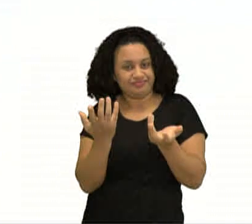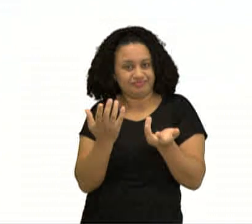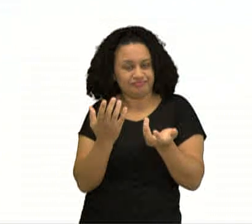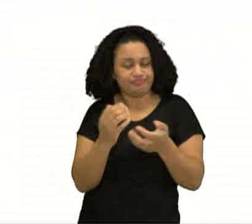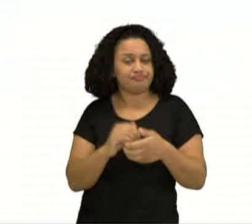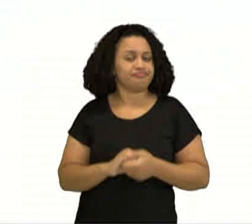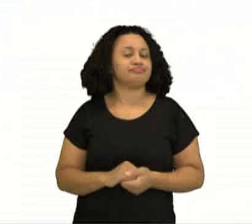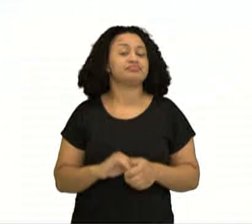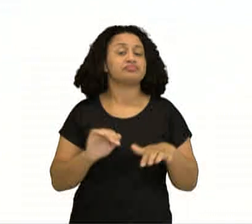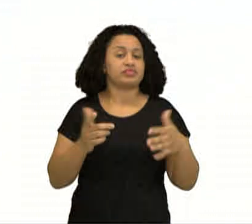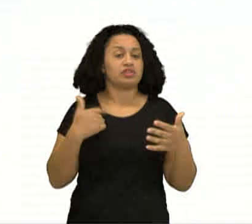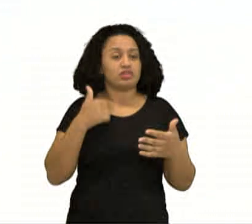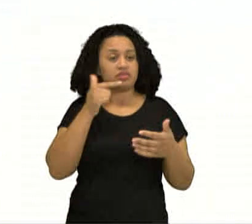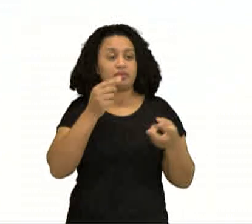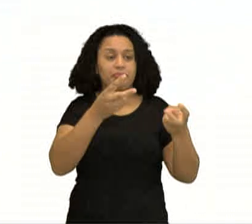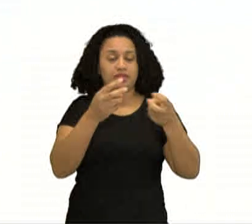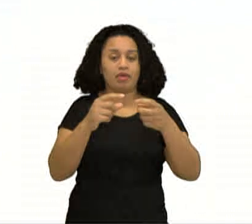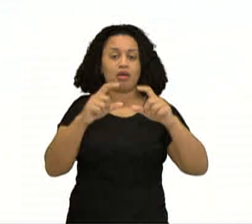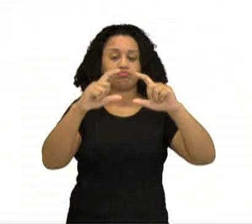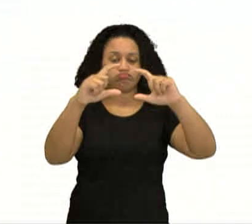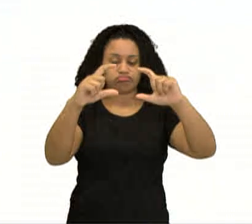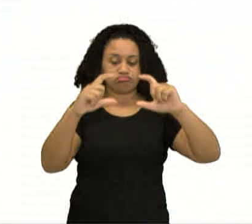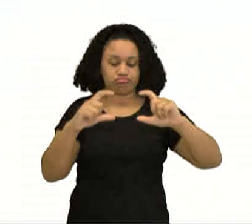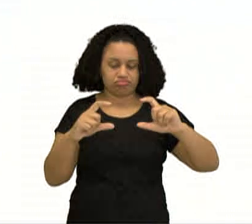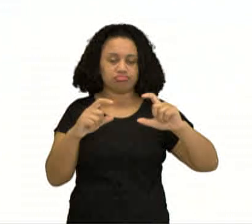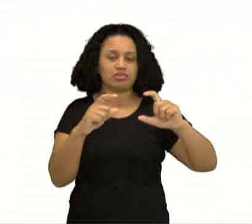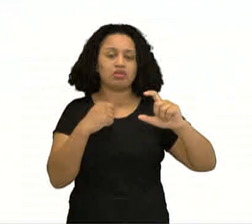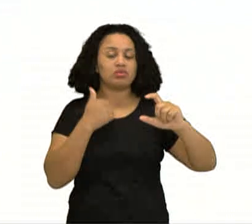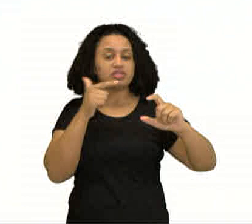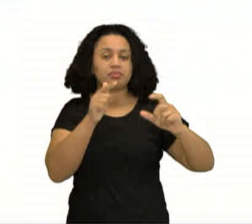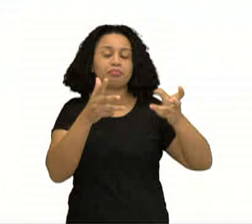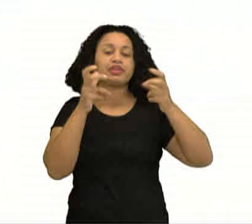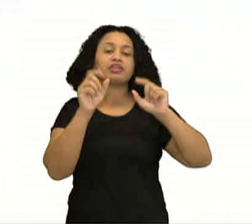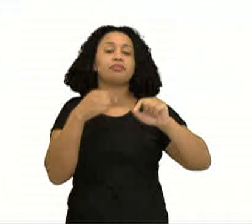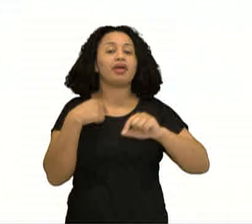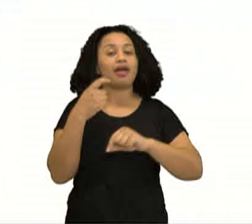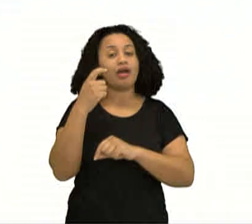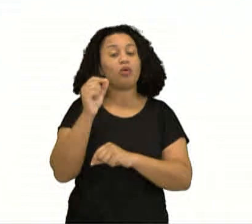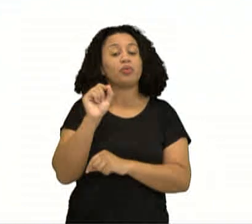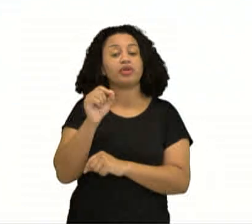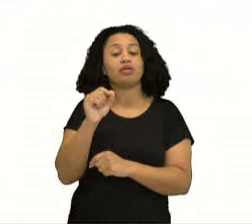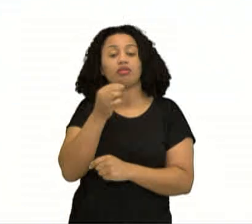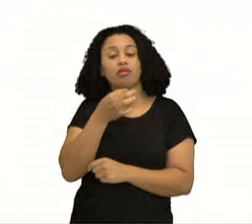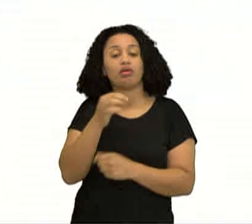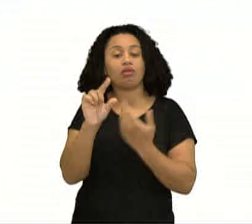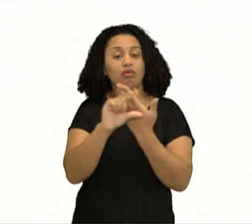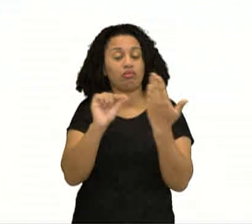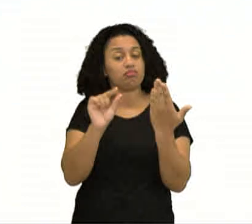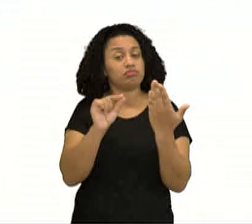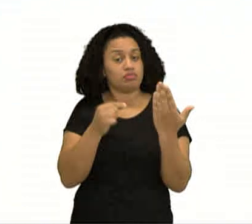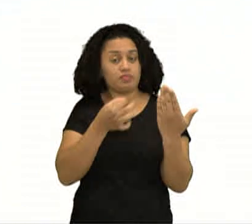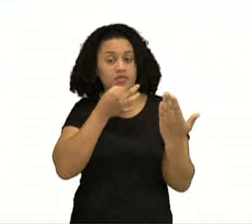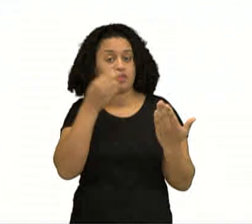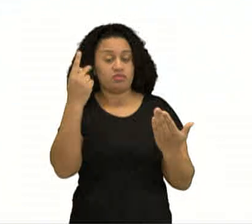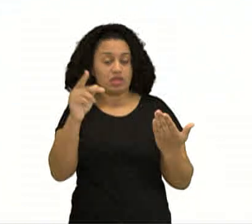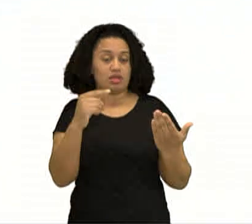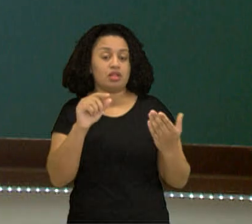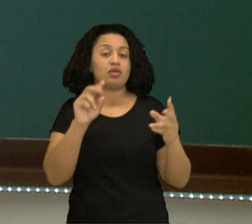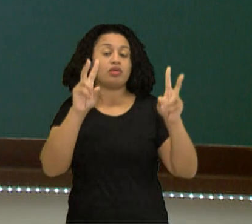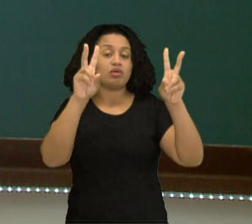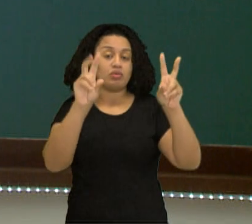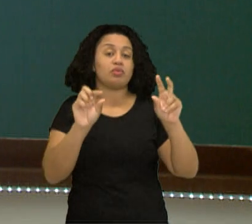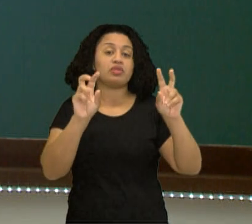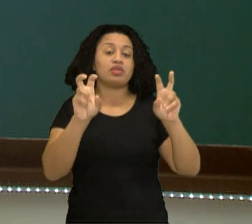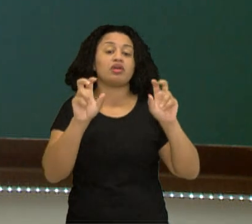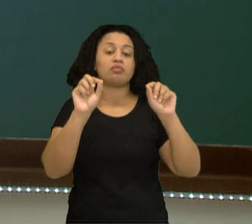para perceber nesses 2 parágrafos a ideia do autor. Então, o tema é mobilidade urbana